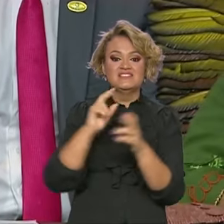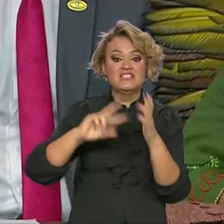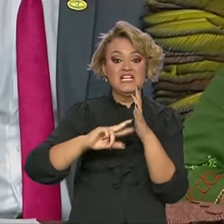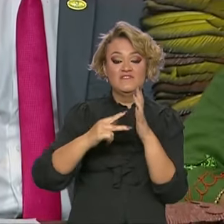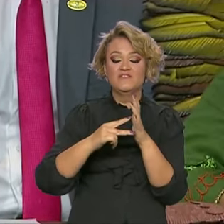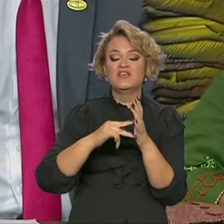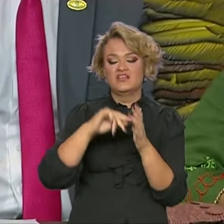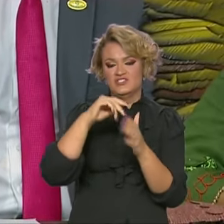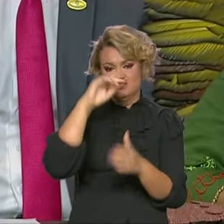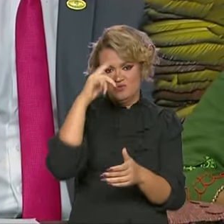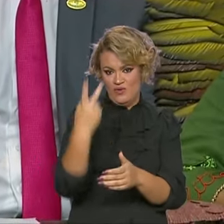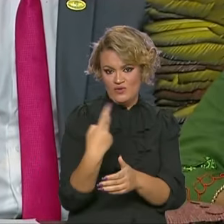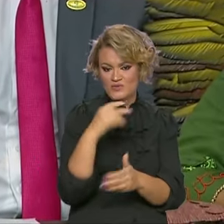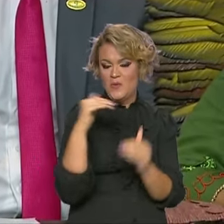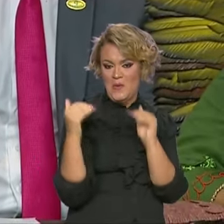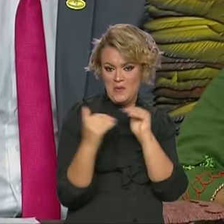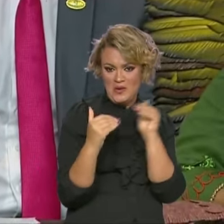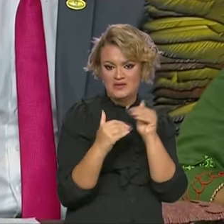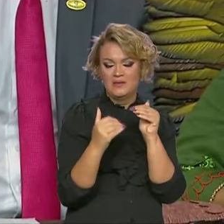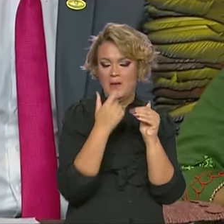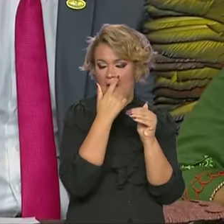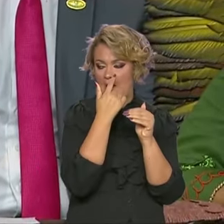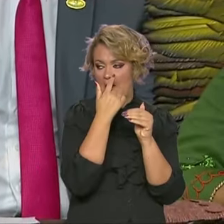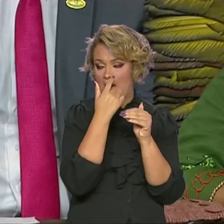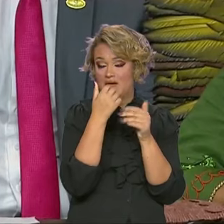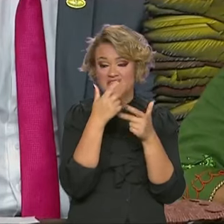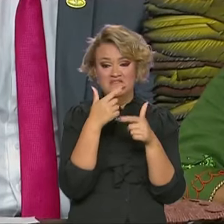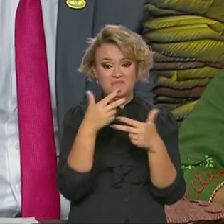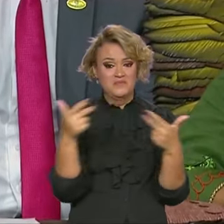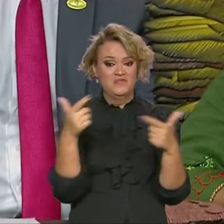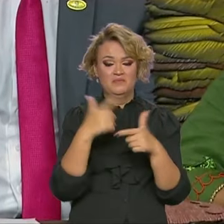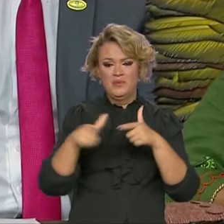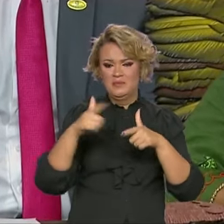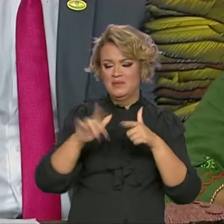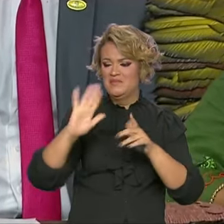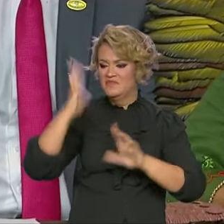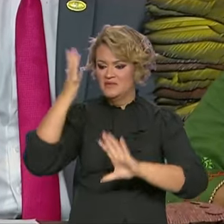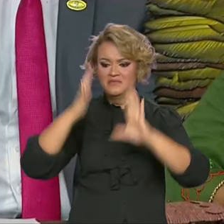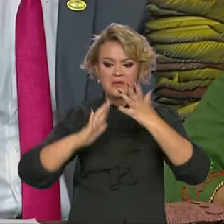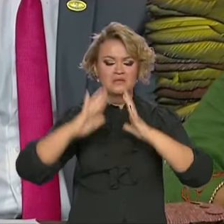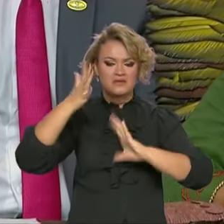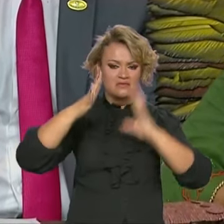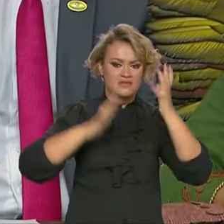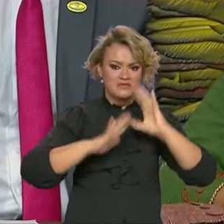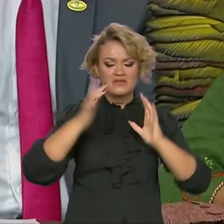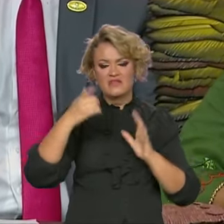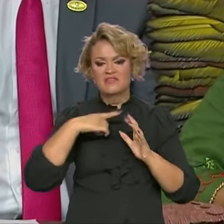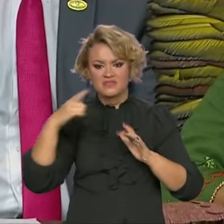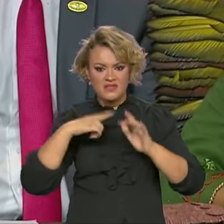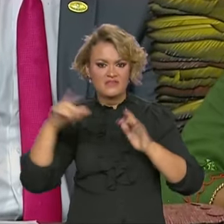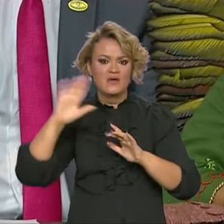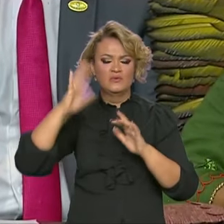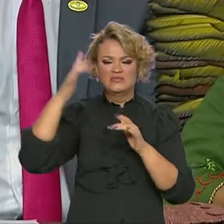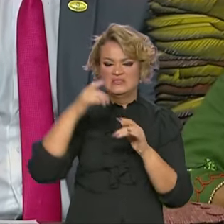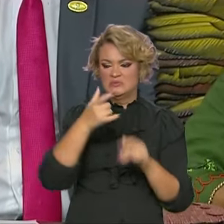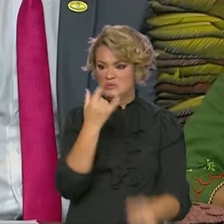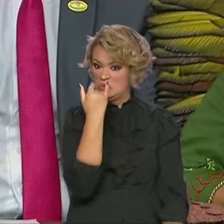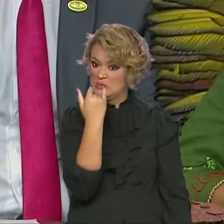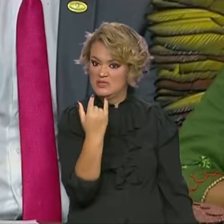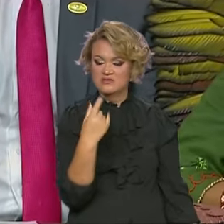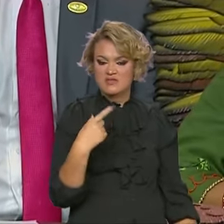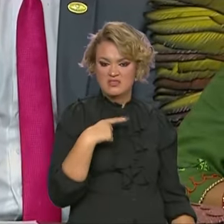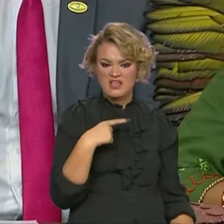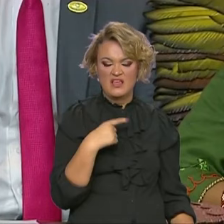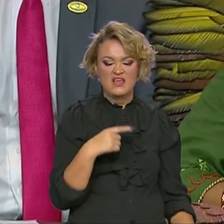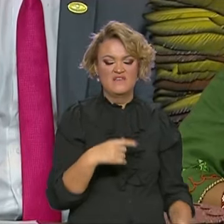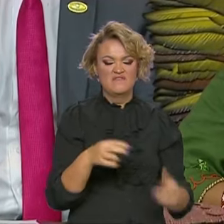da crença de que, após tantas tragédias, tanta devastação, provocados pela ganância,